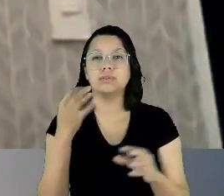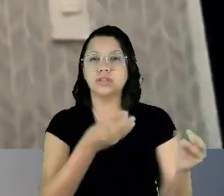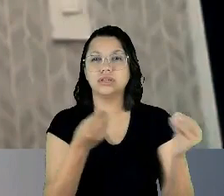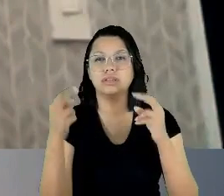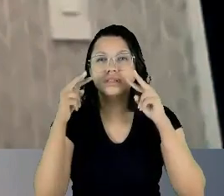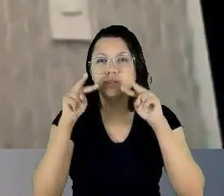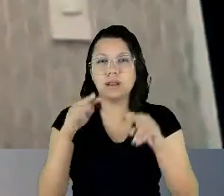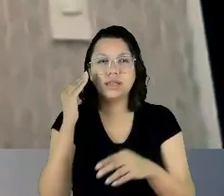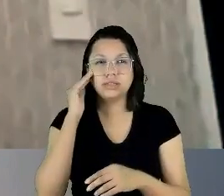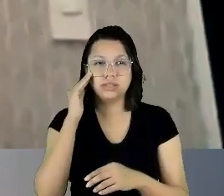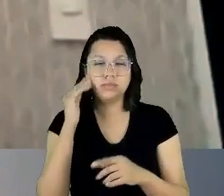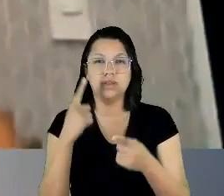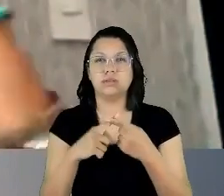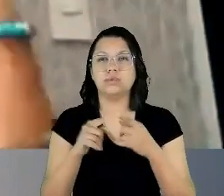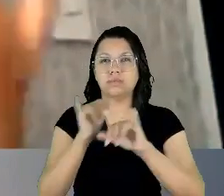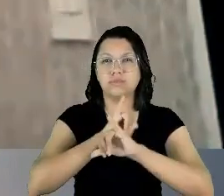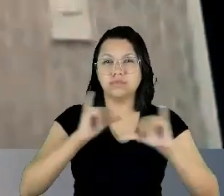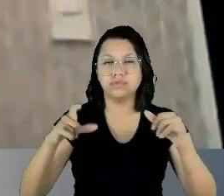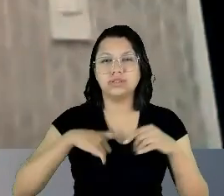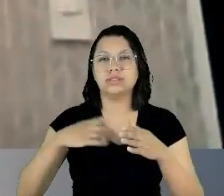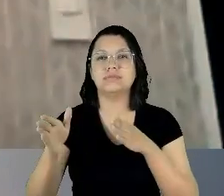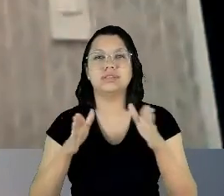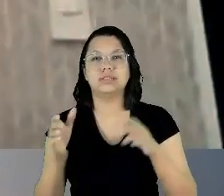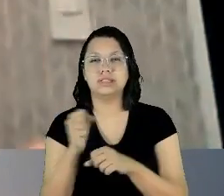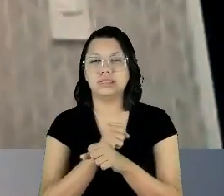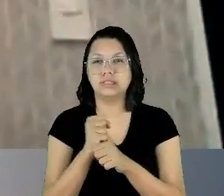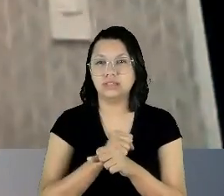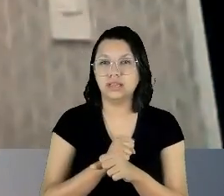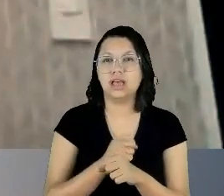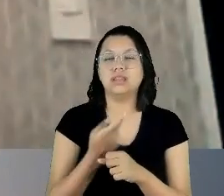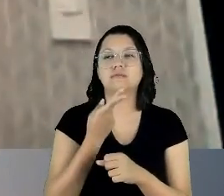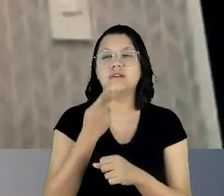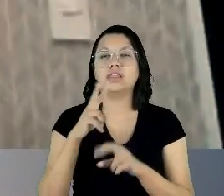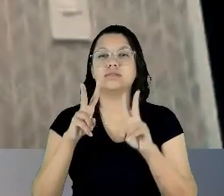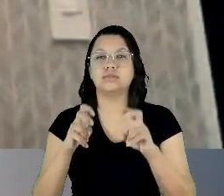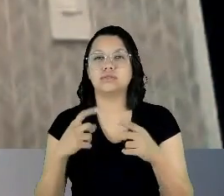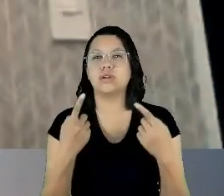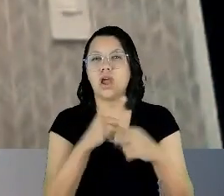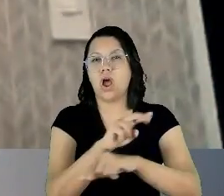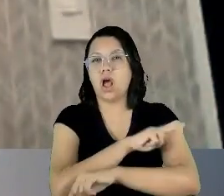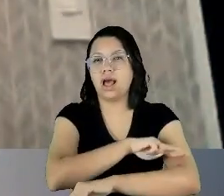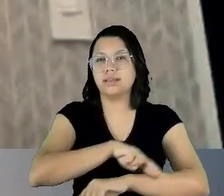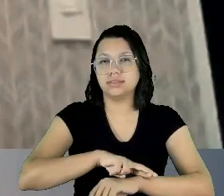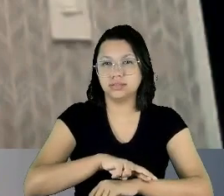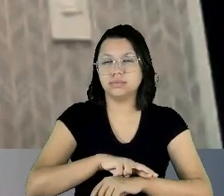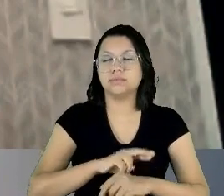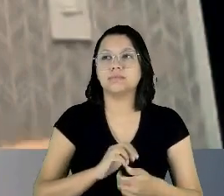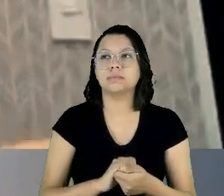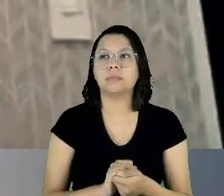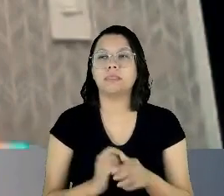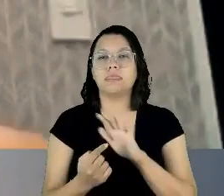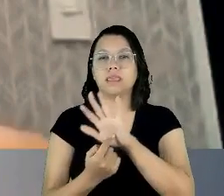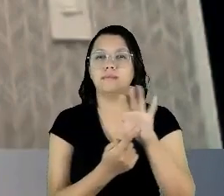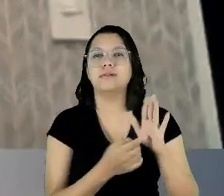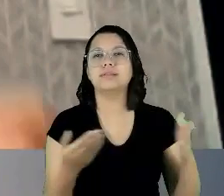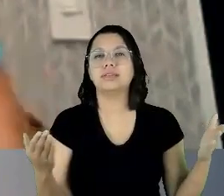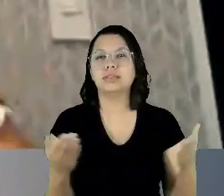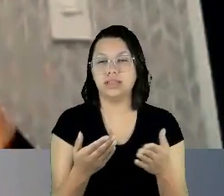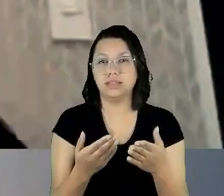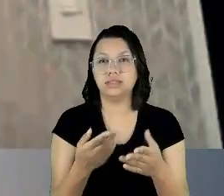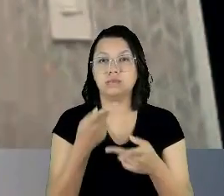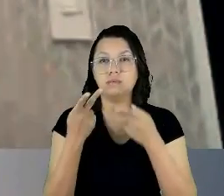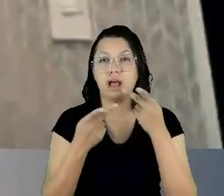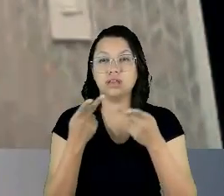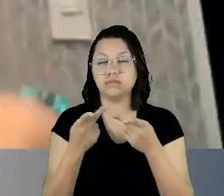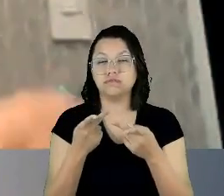até as manifestações que a gente teve esse ano, todos os debates que foi levantado sobre o antirracismo, eles mostram como essa é uma pauta central e